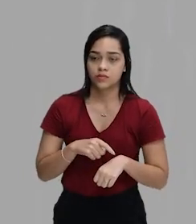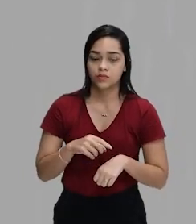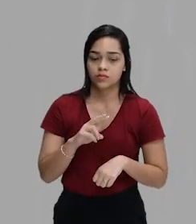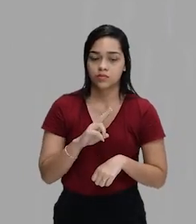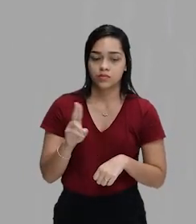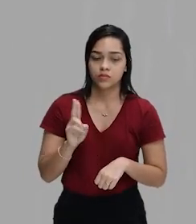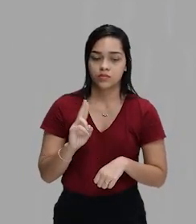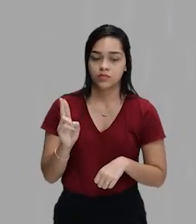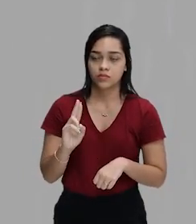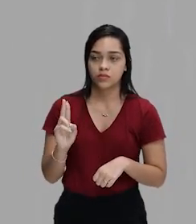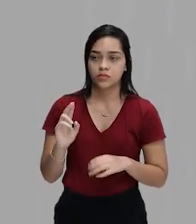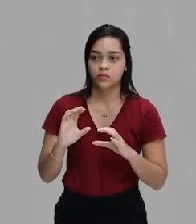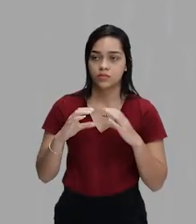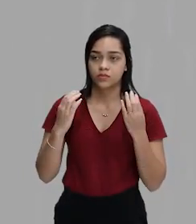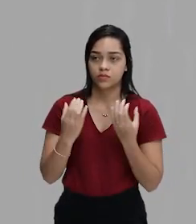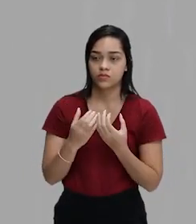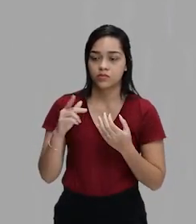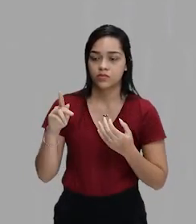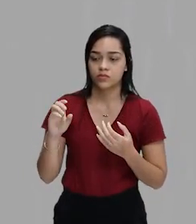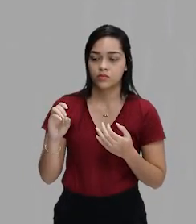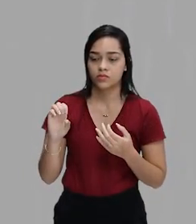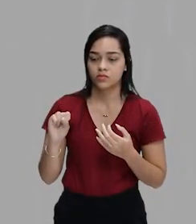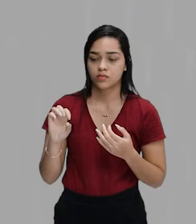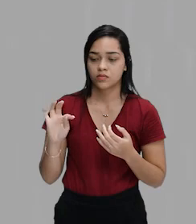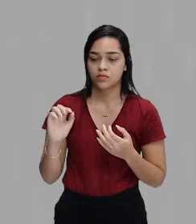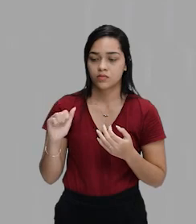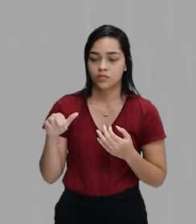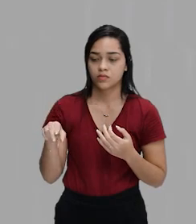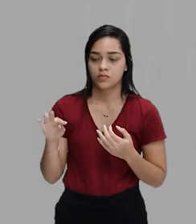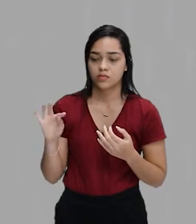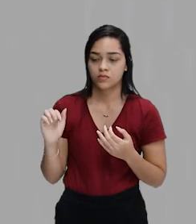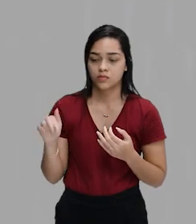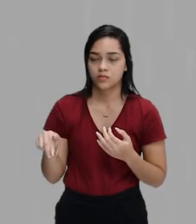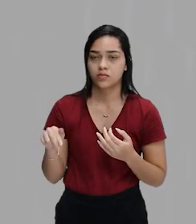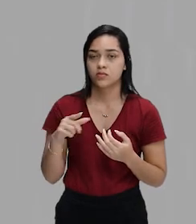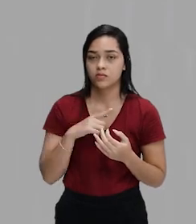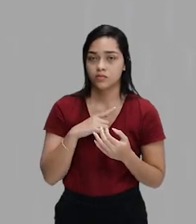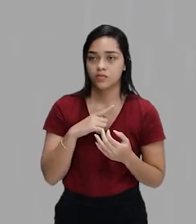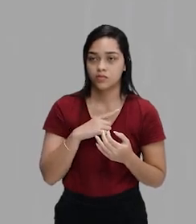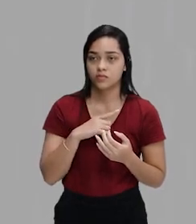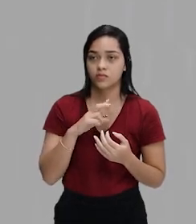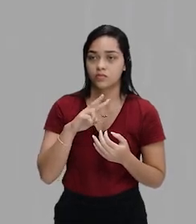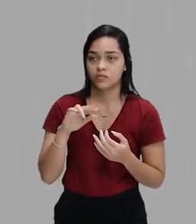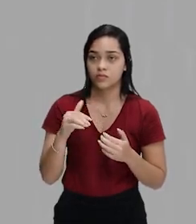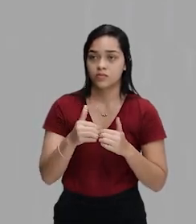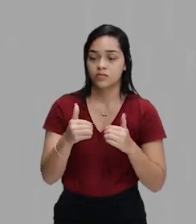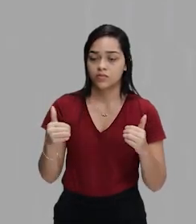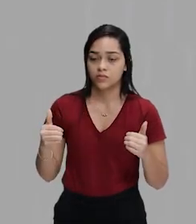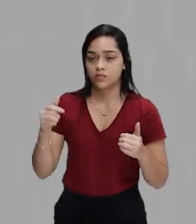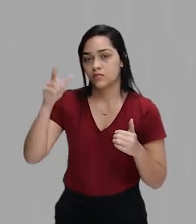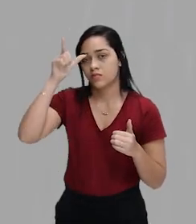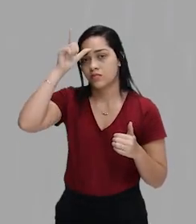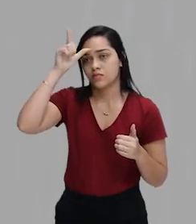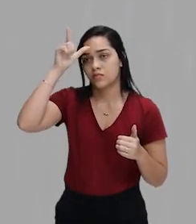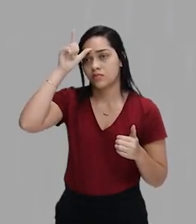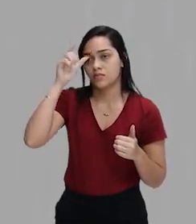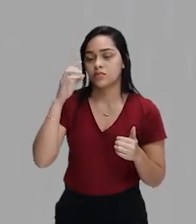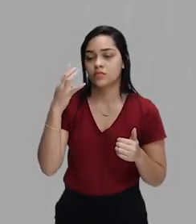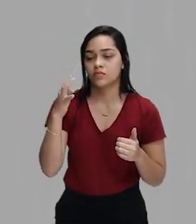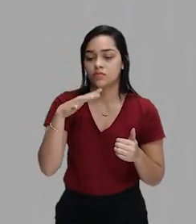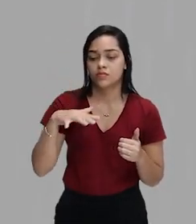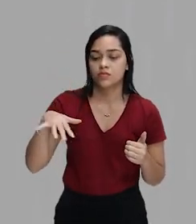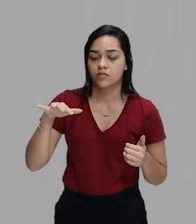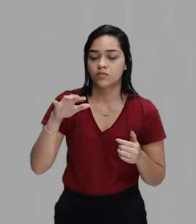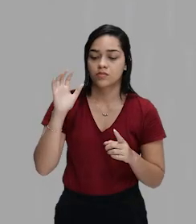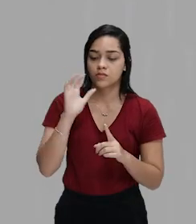chamada Conferência de Potsdam. A famosa Conferência de Potsdam vai dividir a Alemanha em 4 áreas